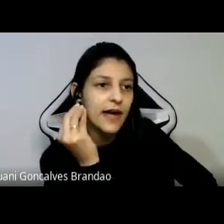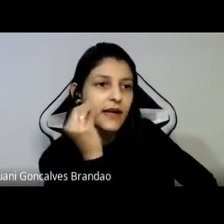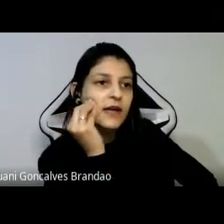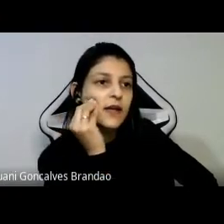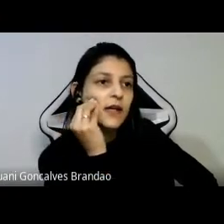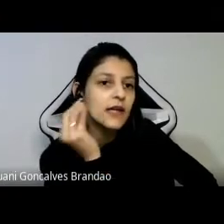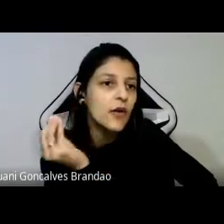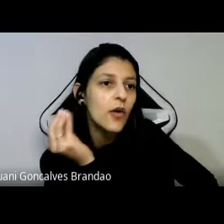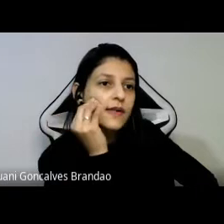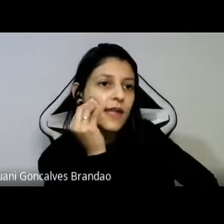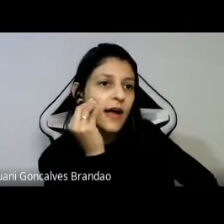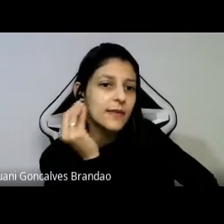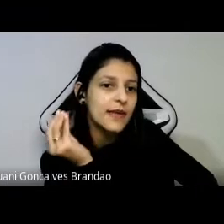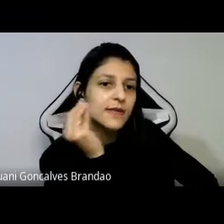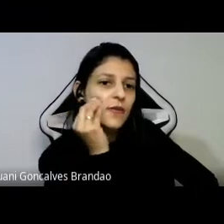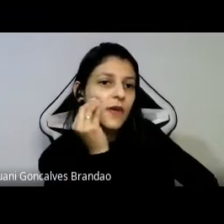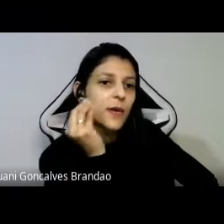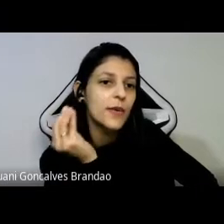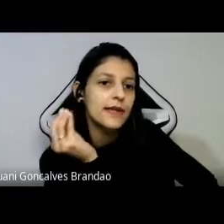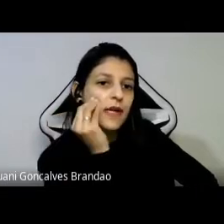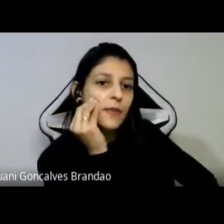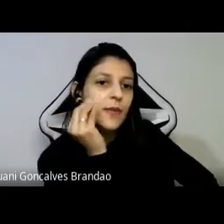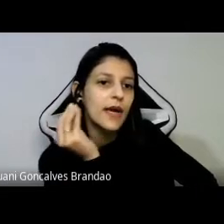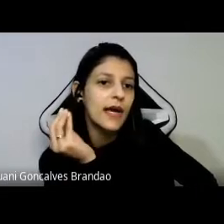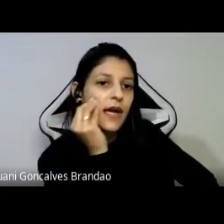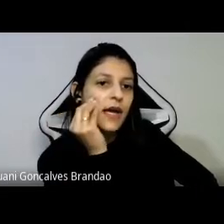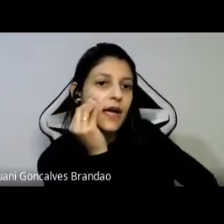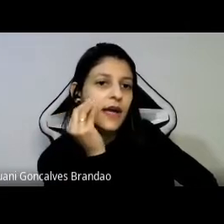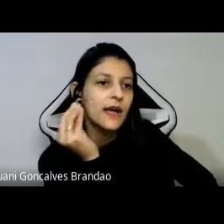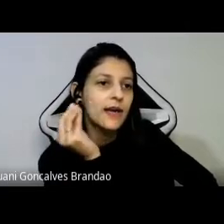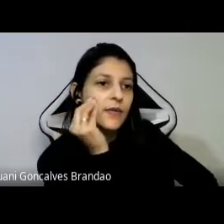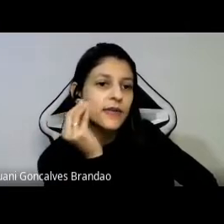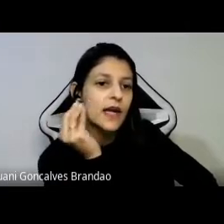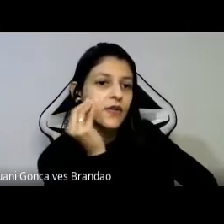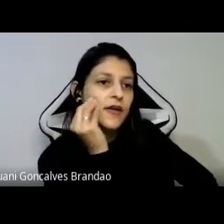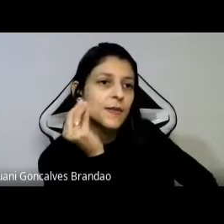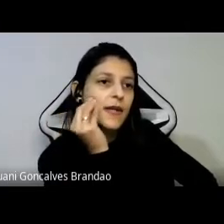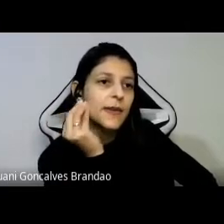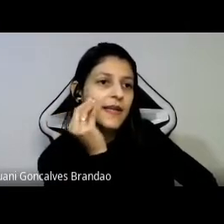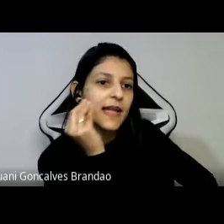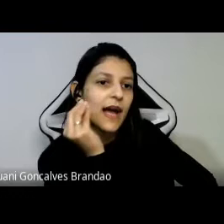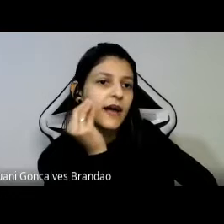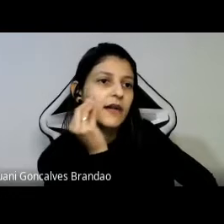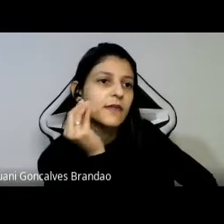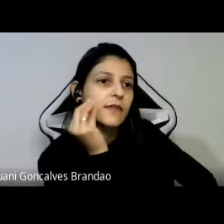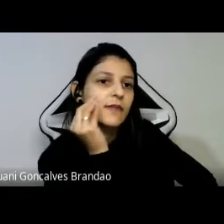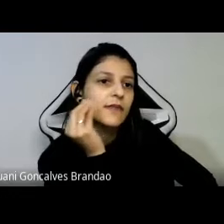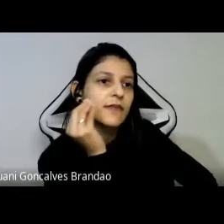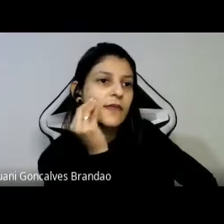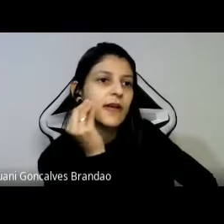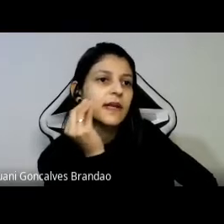você vai encostar mesmo. Por exemplo, o sinal de experimentar.